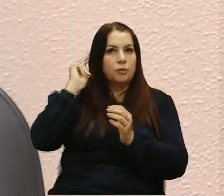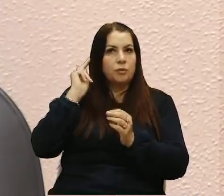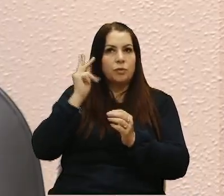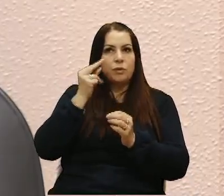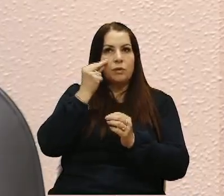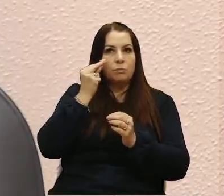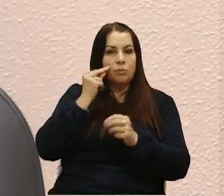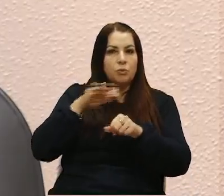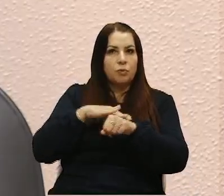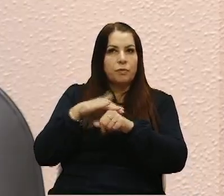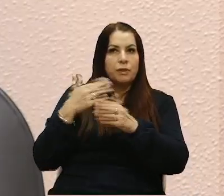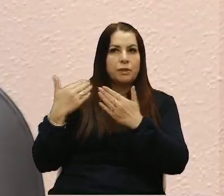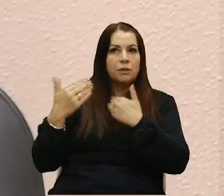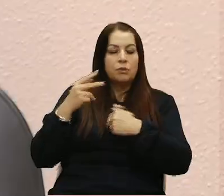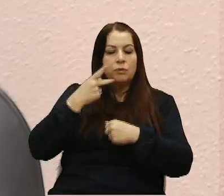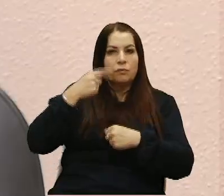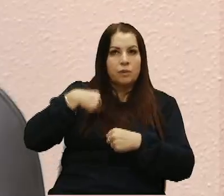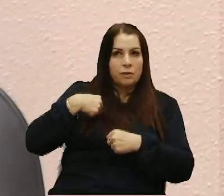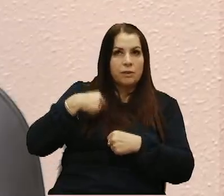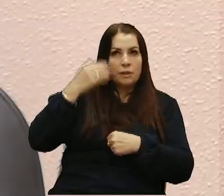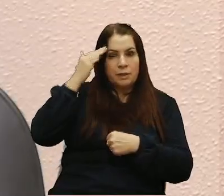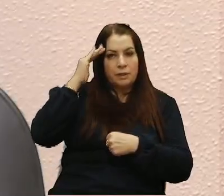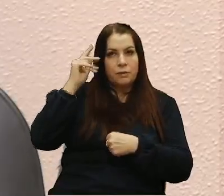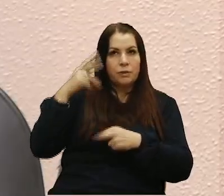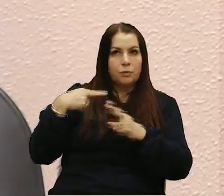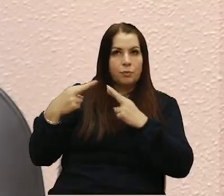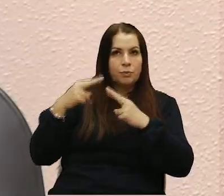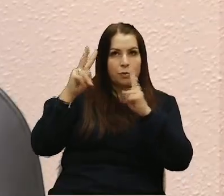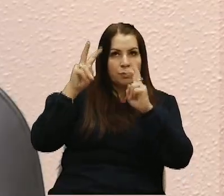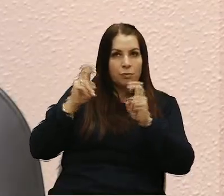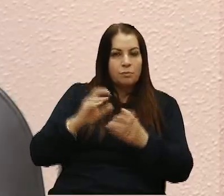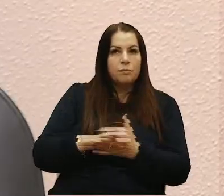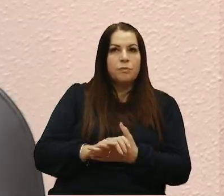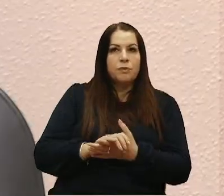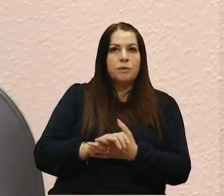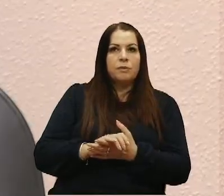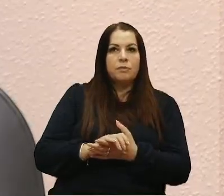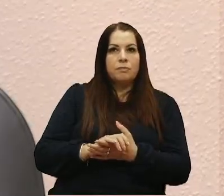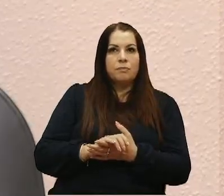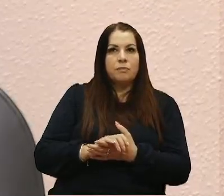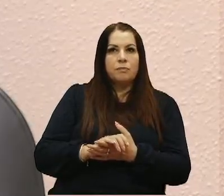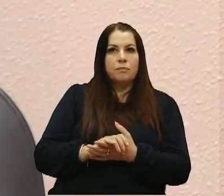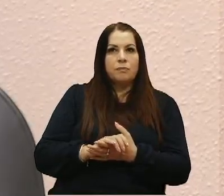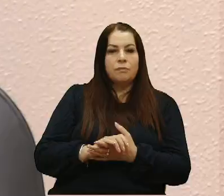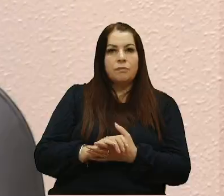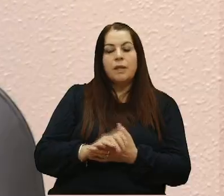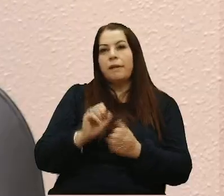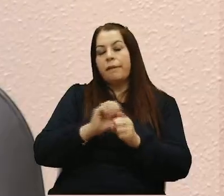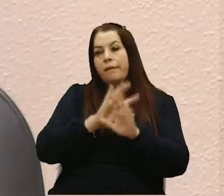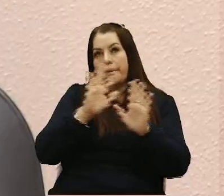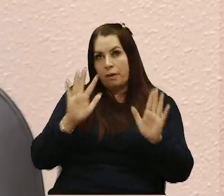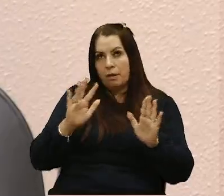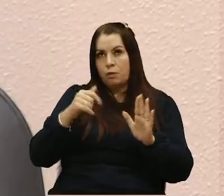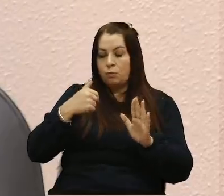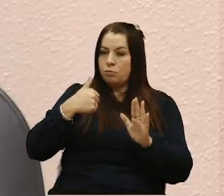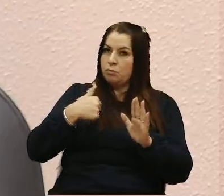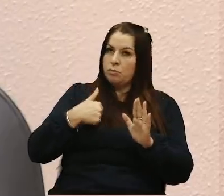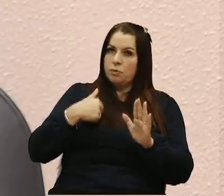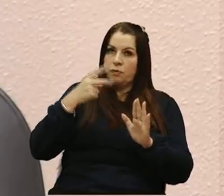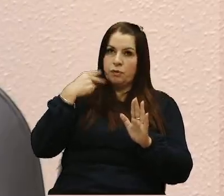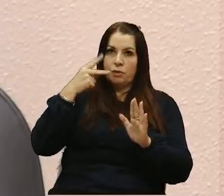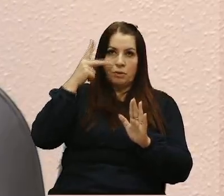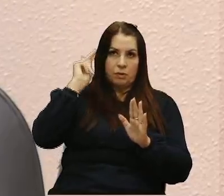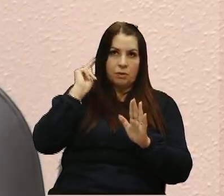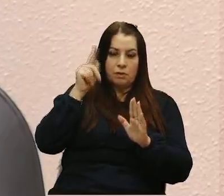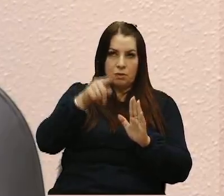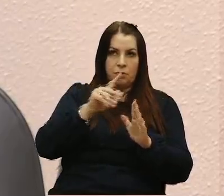Libardi estão conversando enquanto eu estou falando, e entendo que é em relação ao tema, mas é claro que eu sou... Vereador Iago,